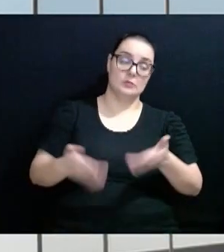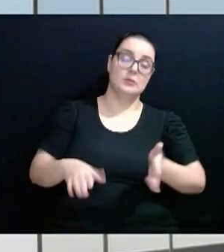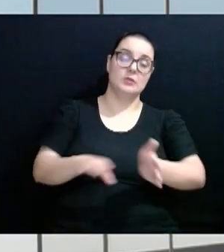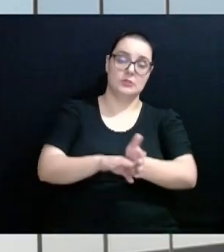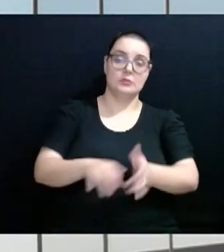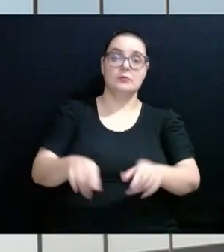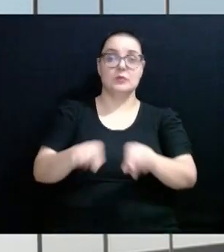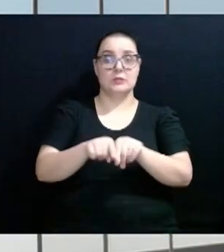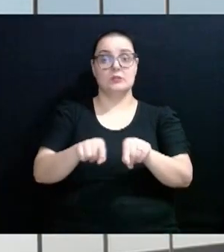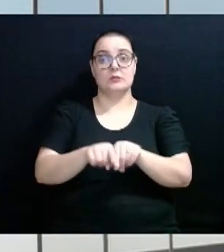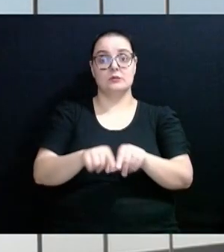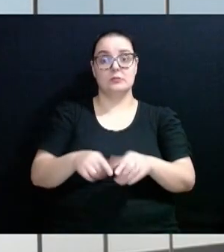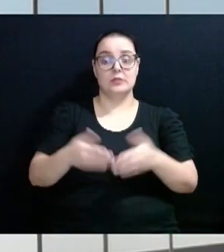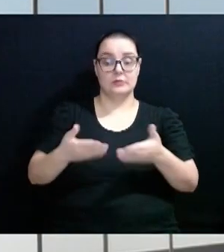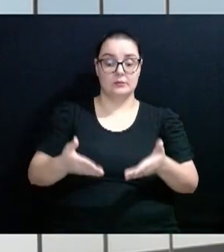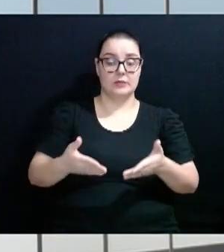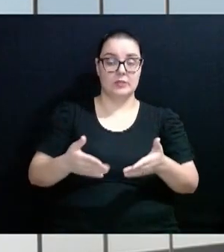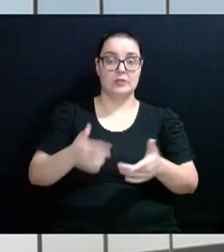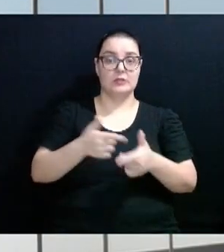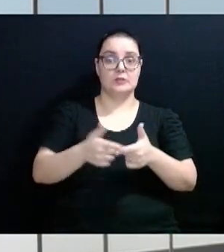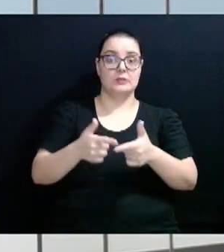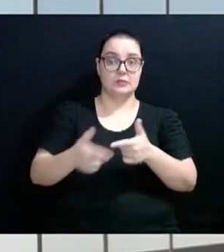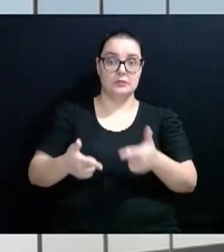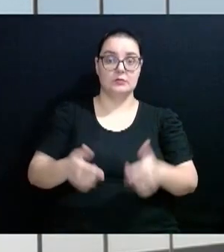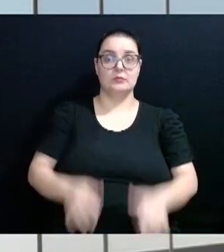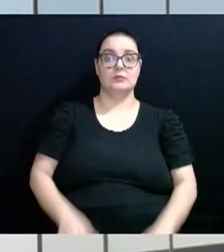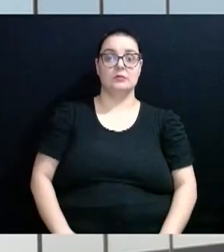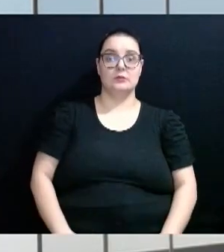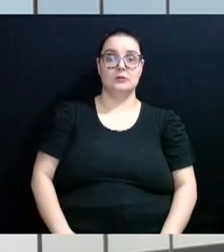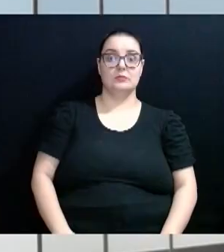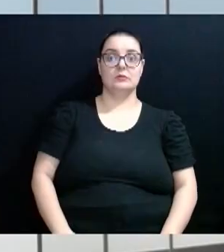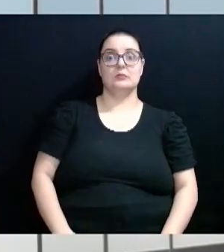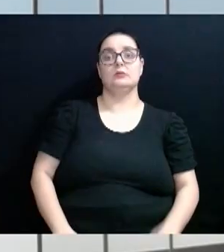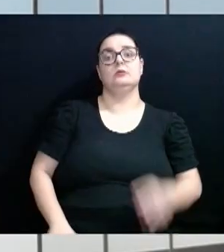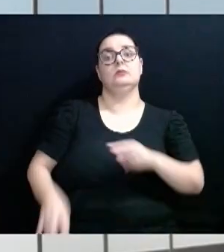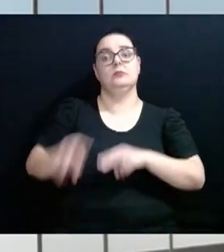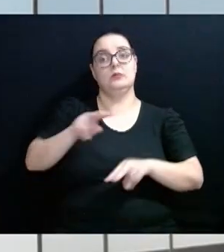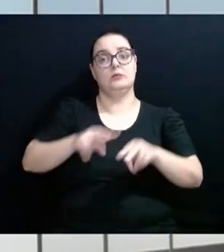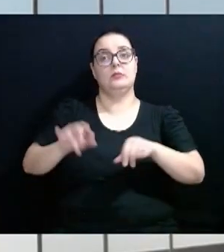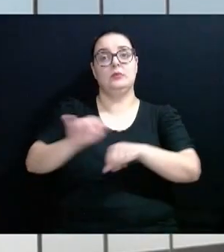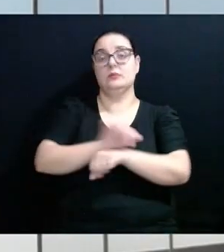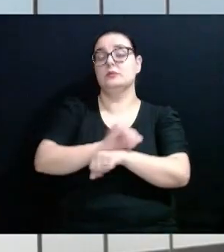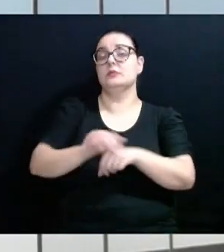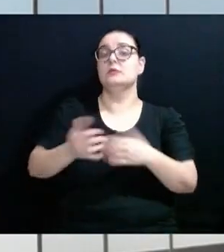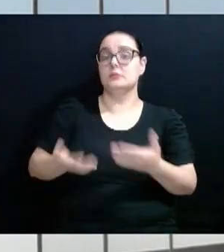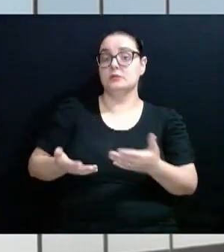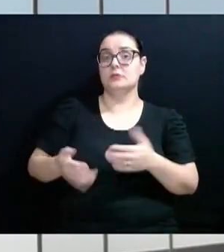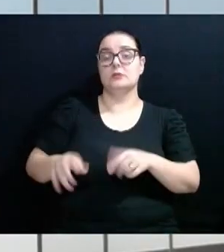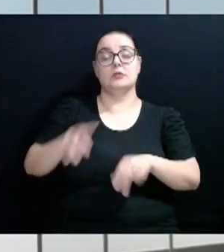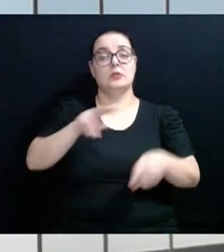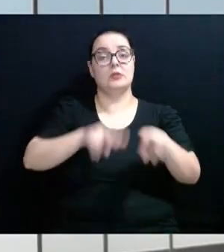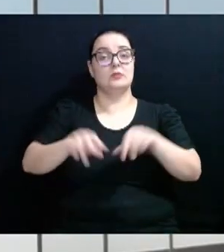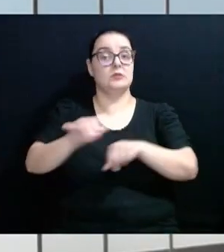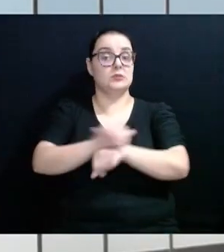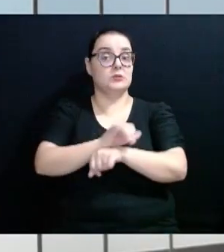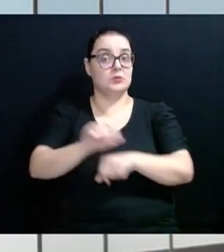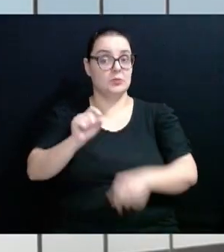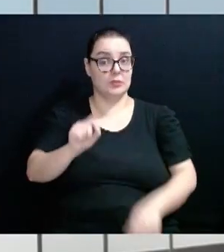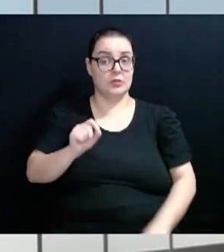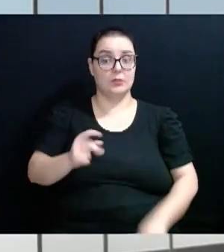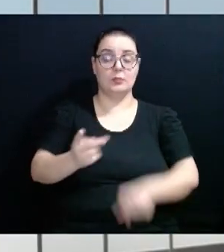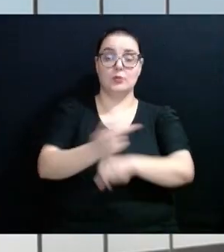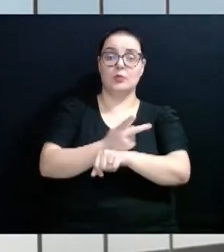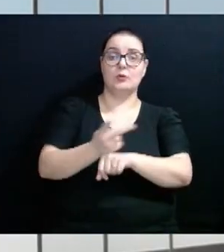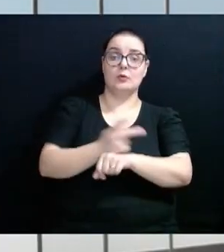transformar isso em uma visão estratégica. E a visão estratégica temos que buscar diversificação